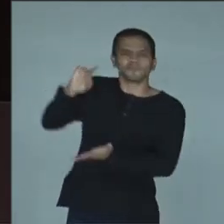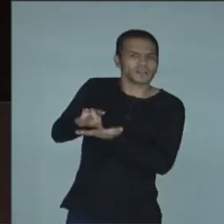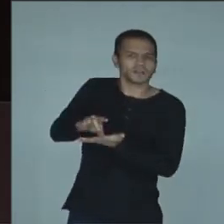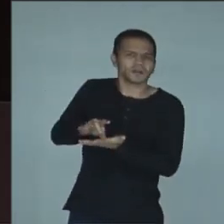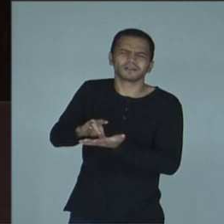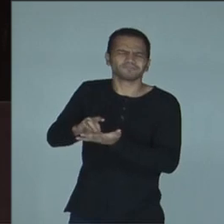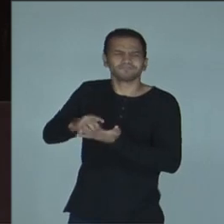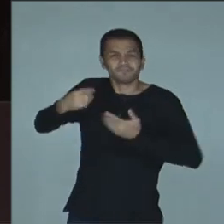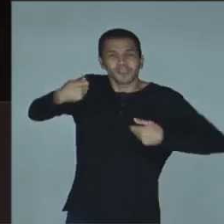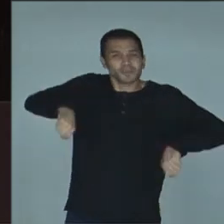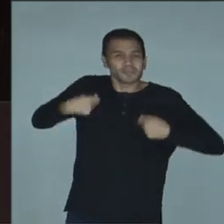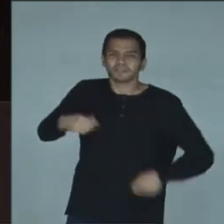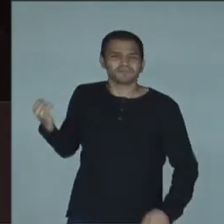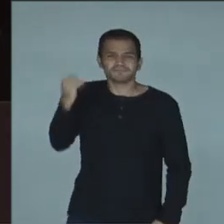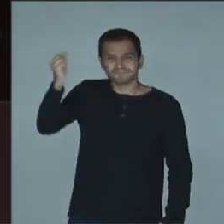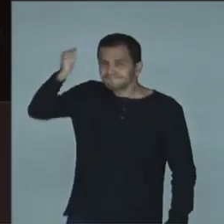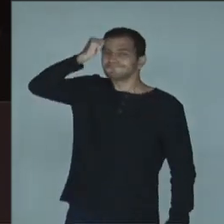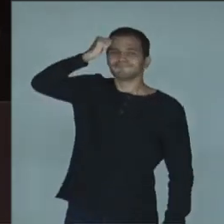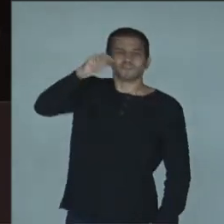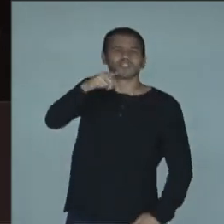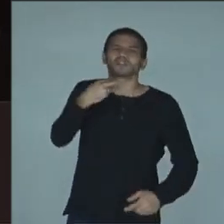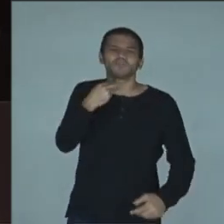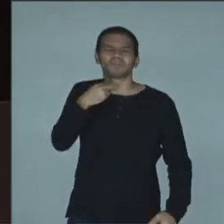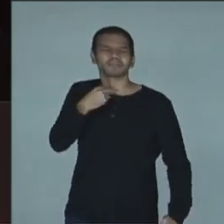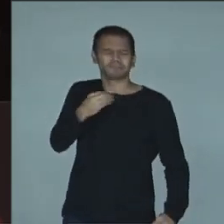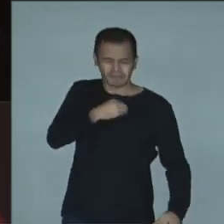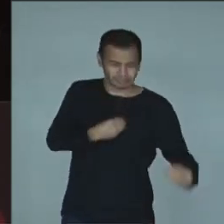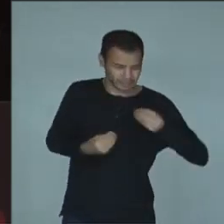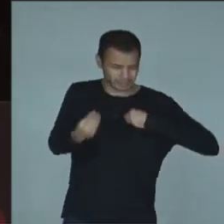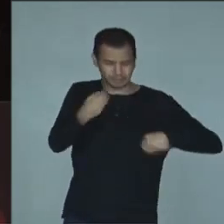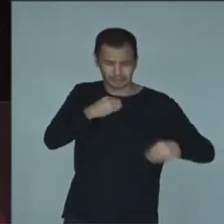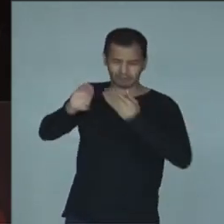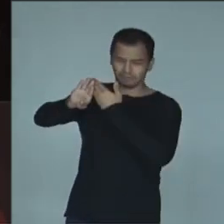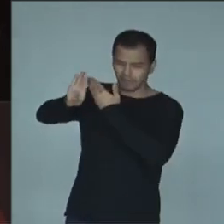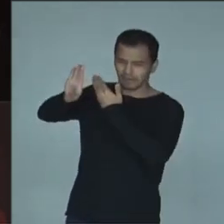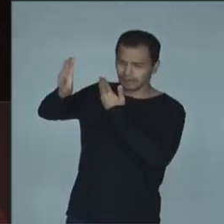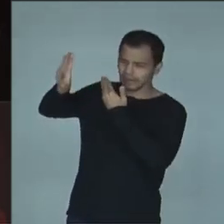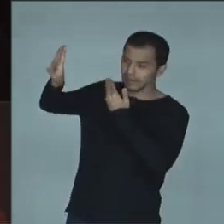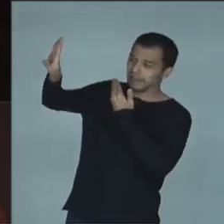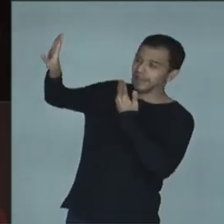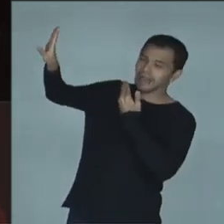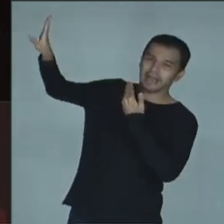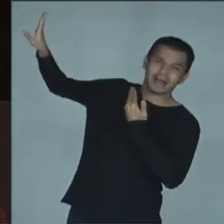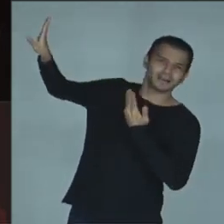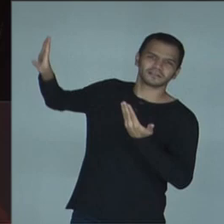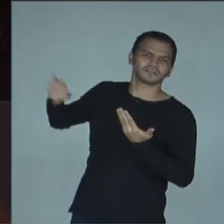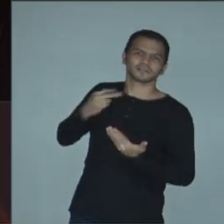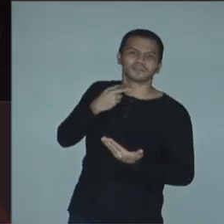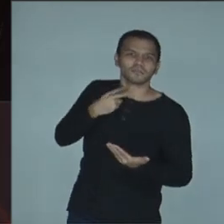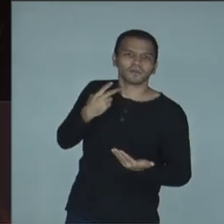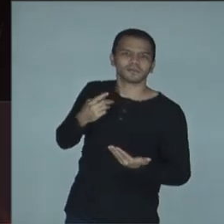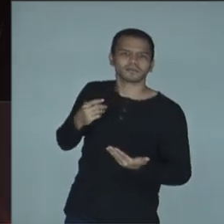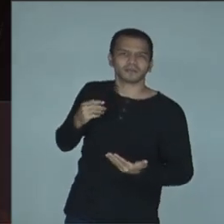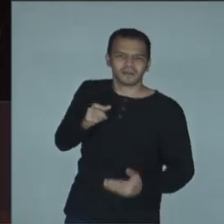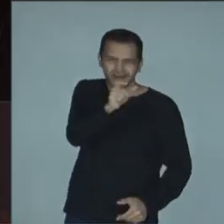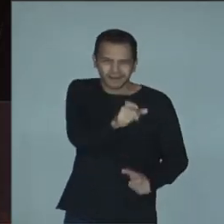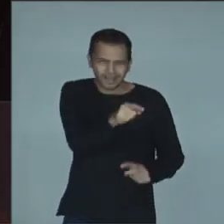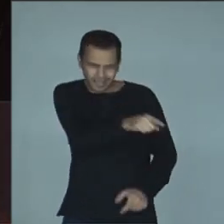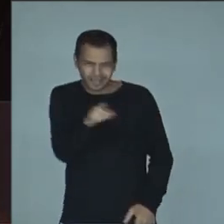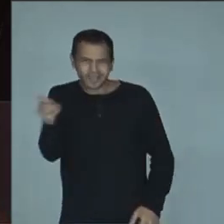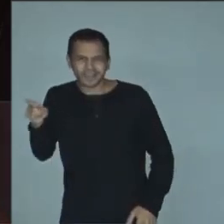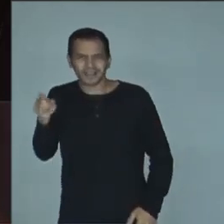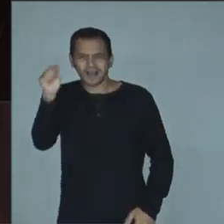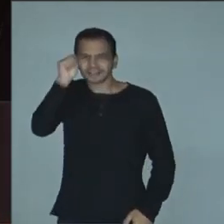que tem que se distanciar do mais e mais e mais eles comeram da árvore do conhecimento do bem e do